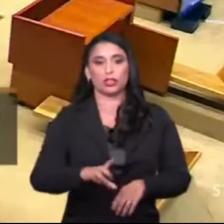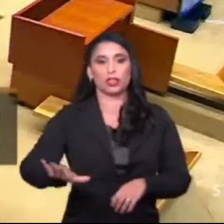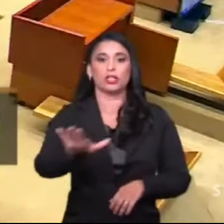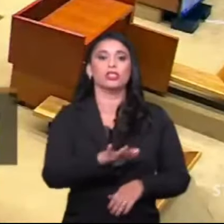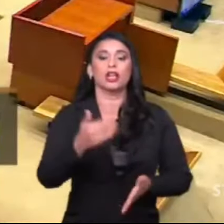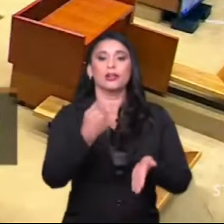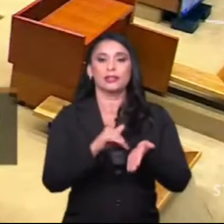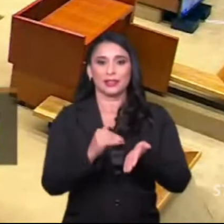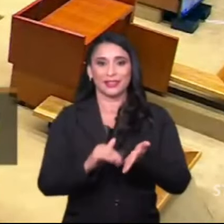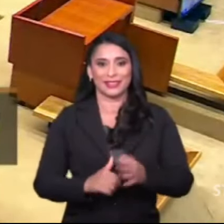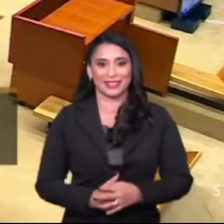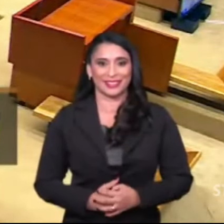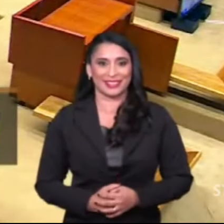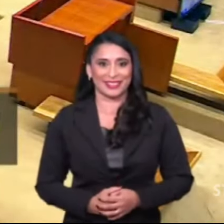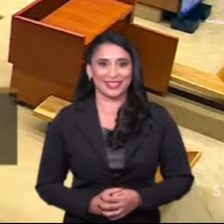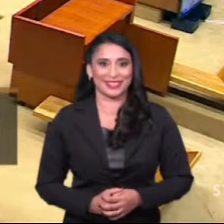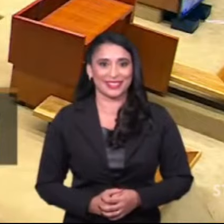Secretaria.